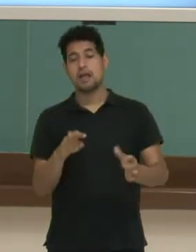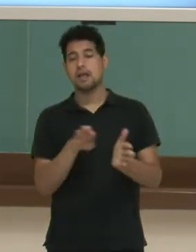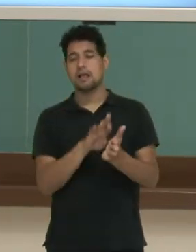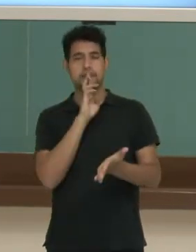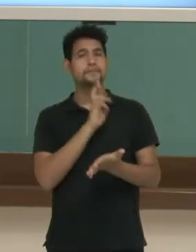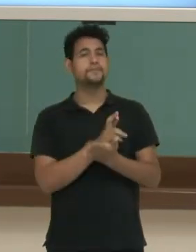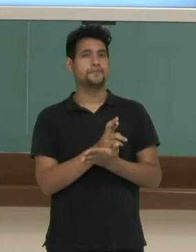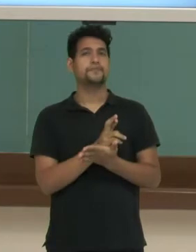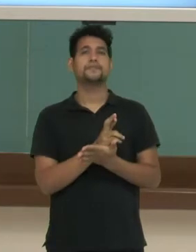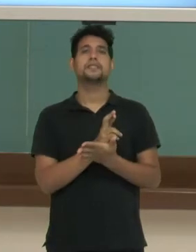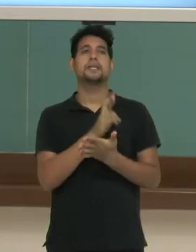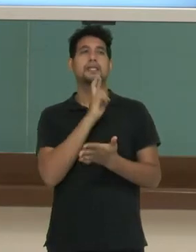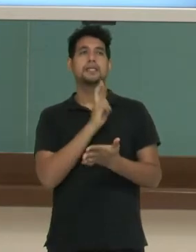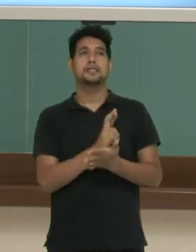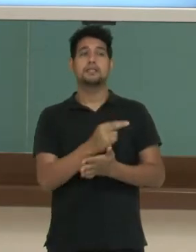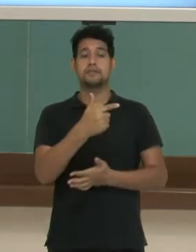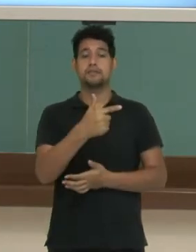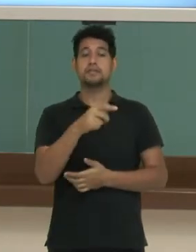resultado, que vai dar R$